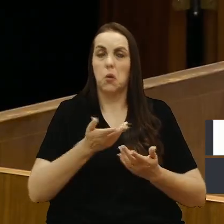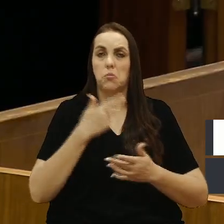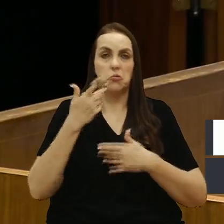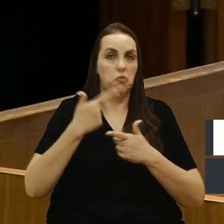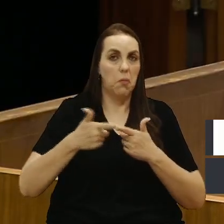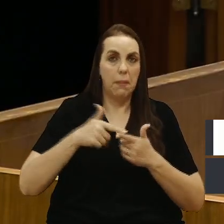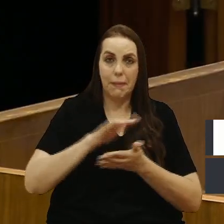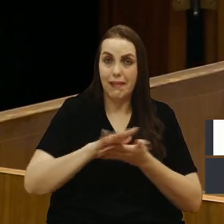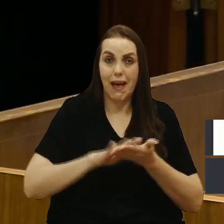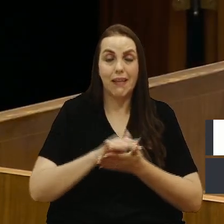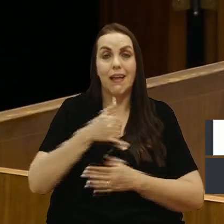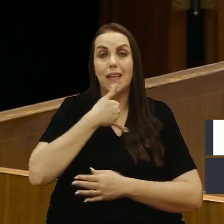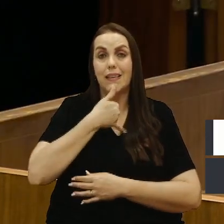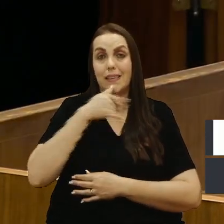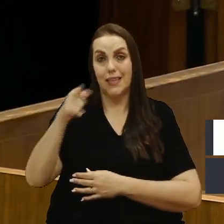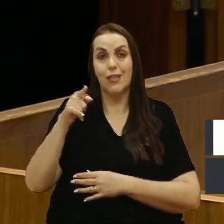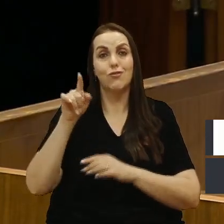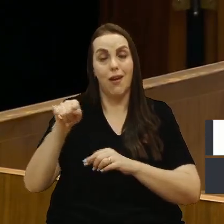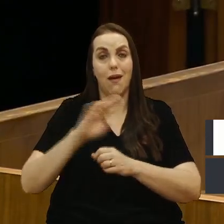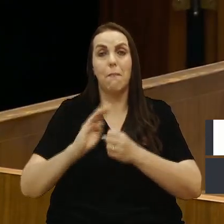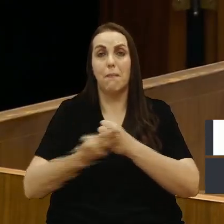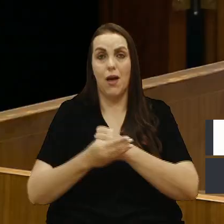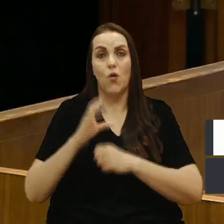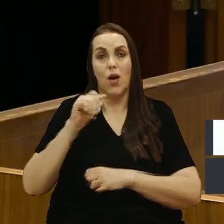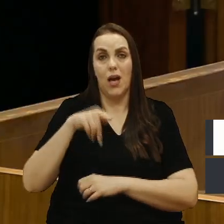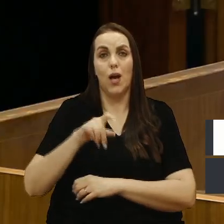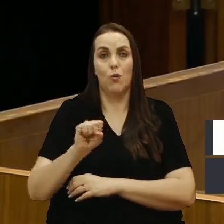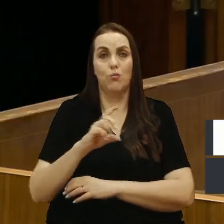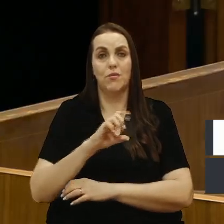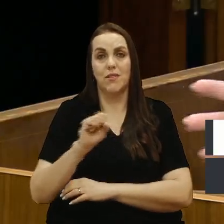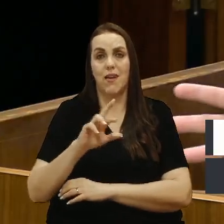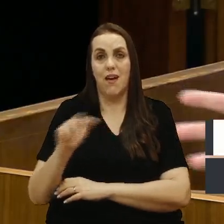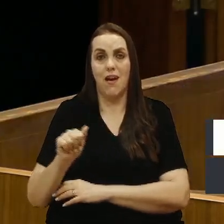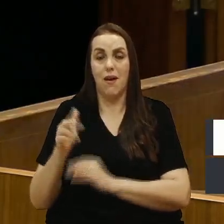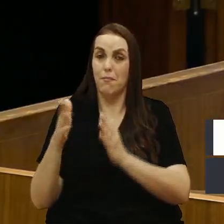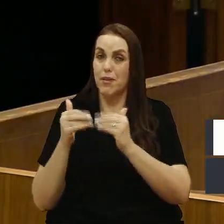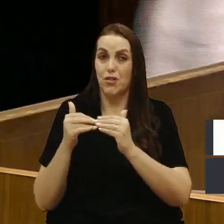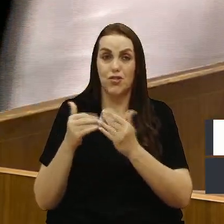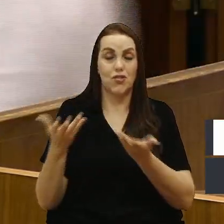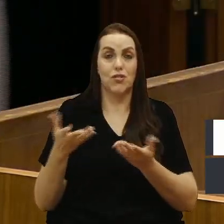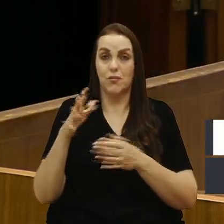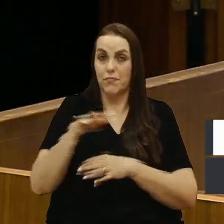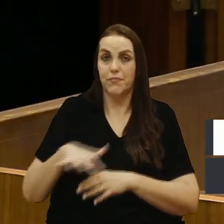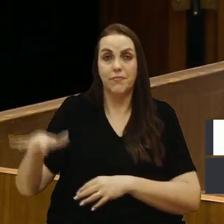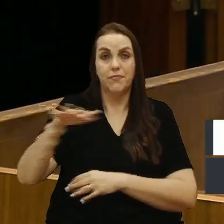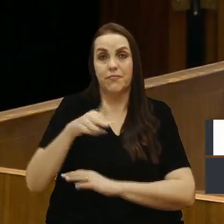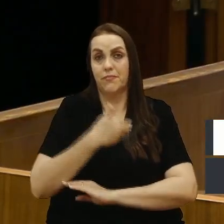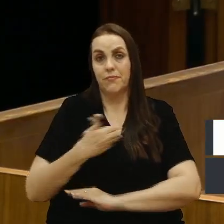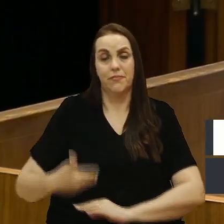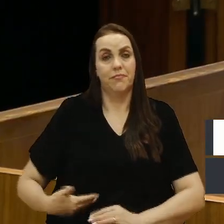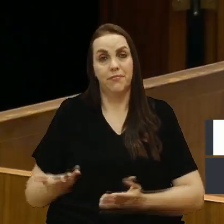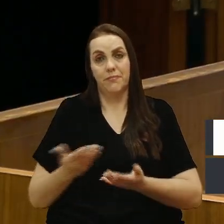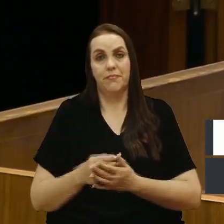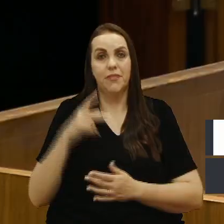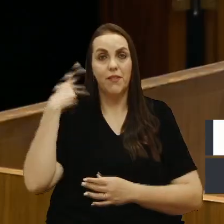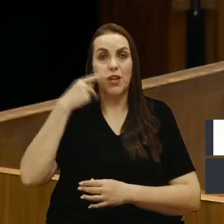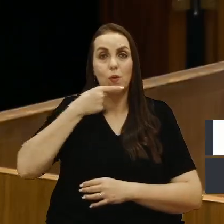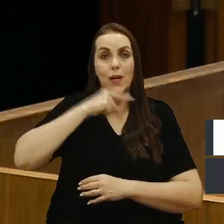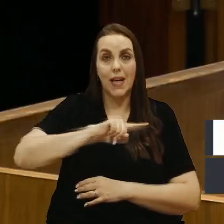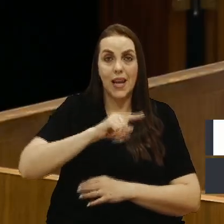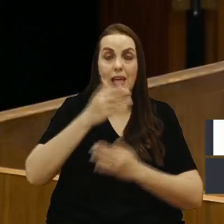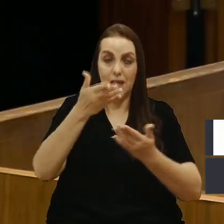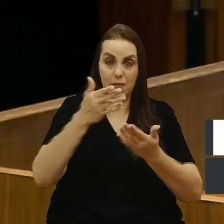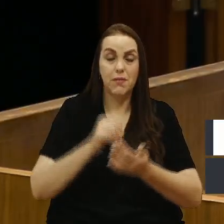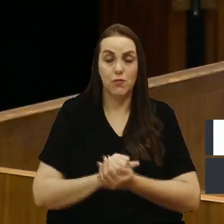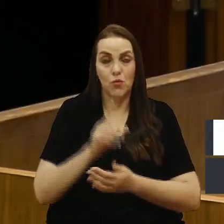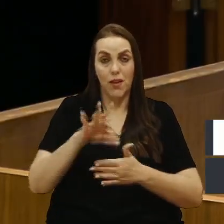triste a situação daquelas pessoas do Campos da Serra. Então aqui a gente vem fazer um apelo para o setor público como um todo, né? Vereador Caleb, o senhor que é líder de governo, faz um apelo